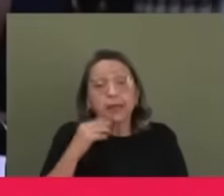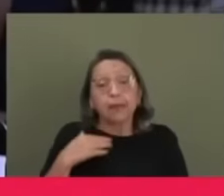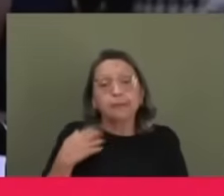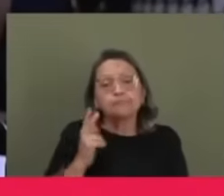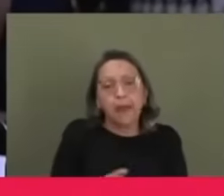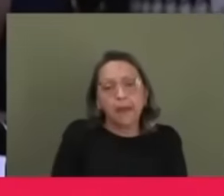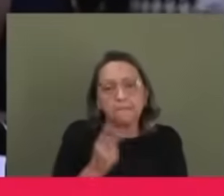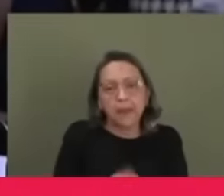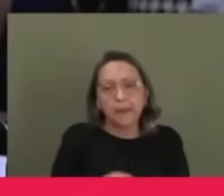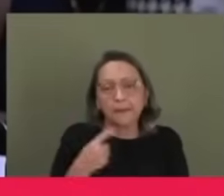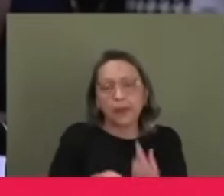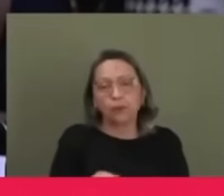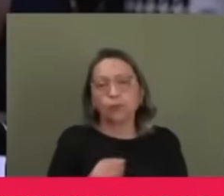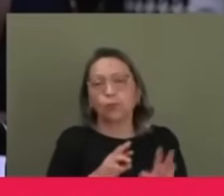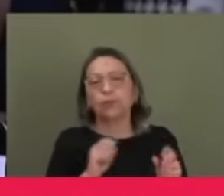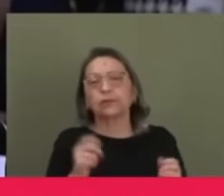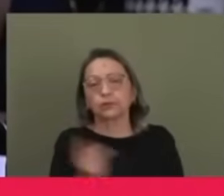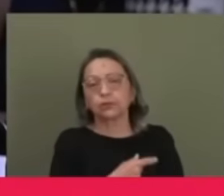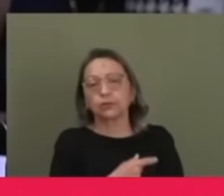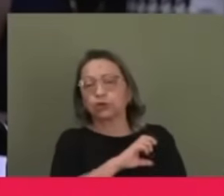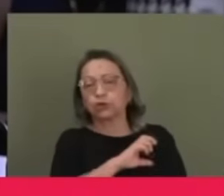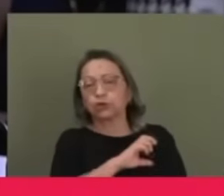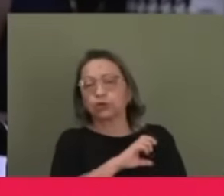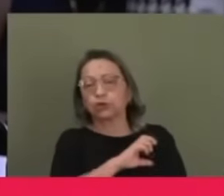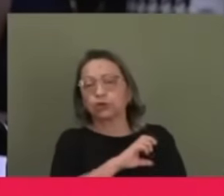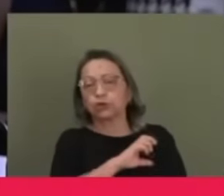prosperassem o vilipêndio do 8 de janeiro.